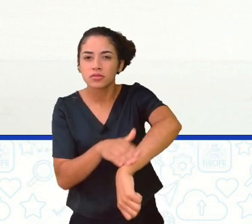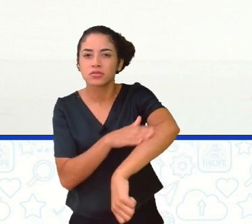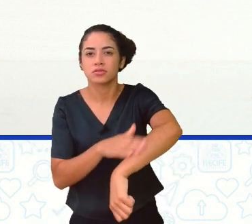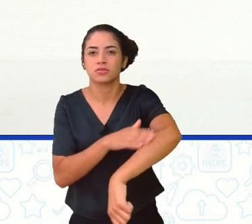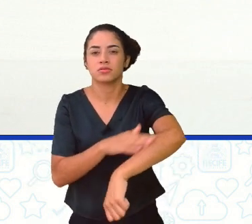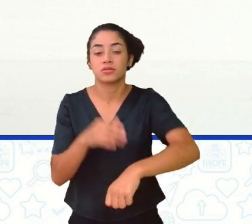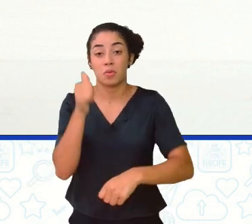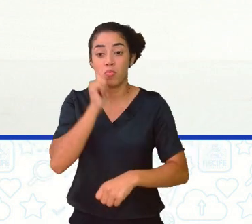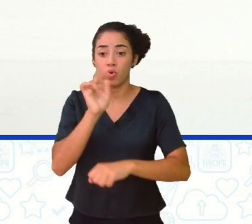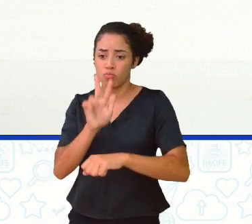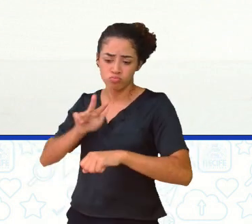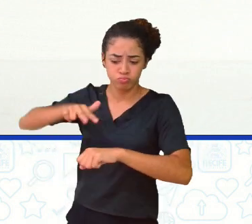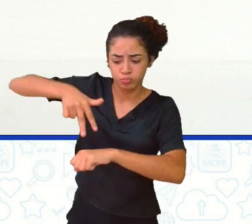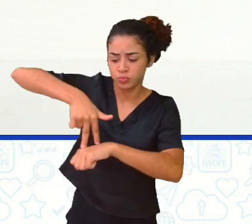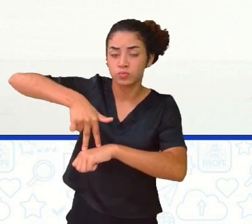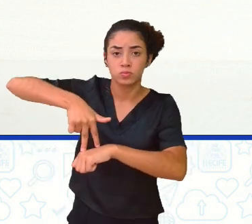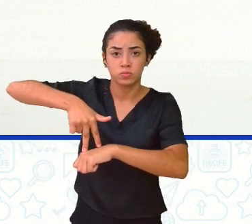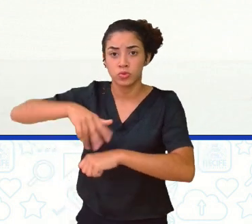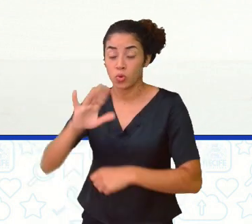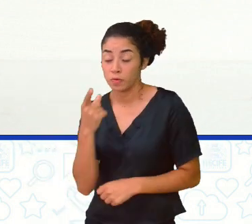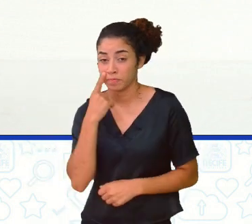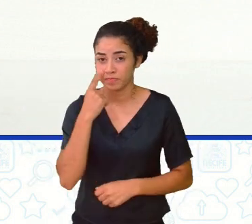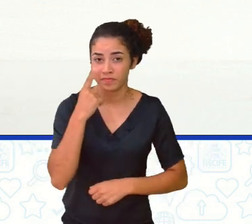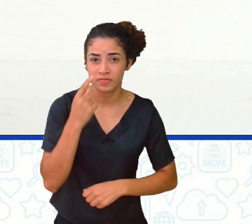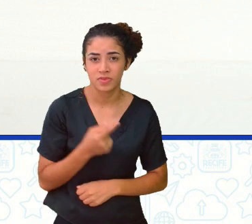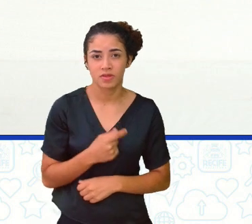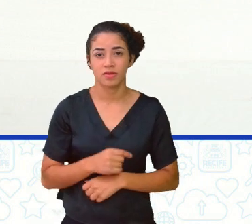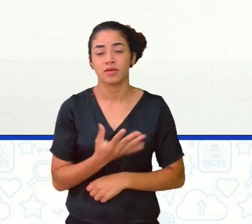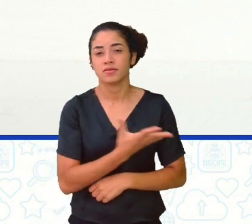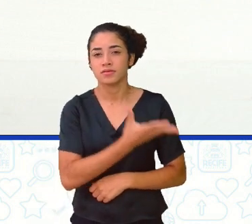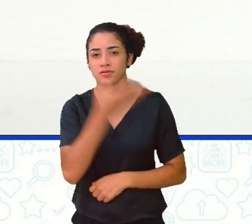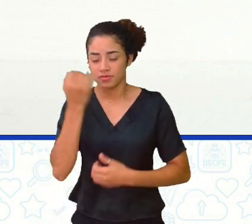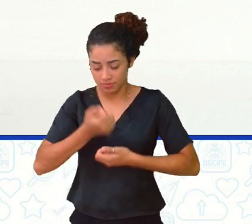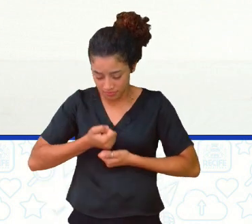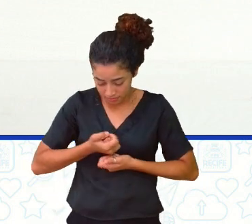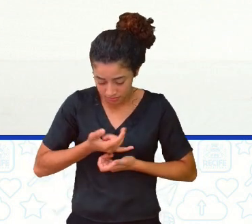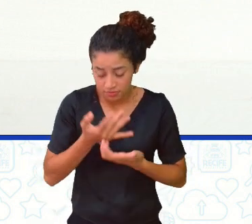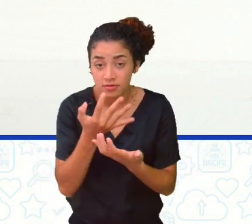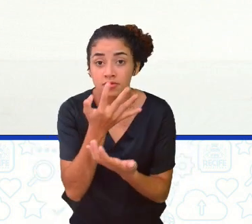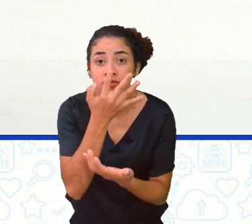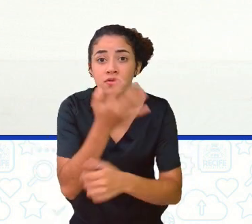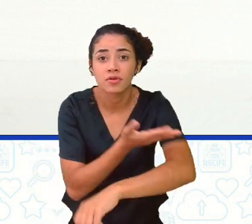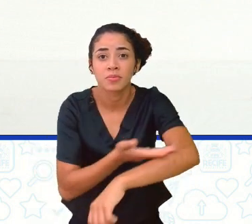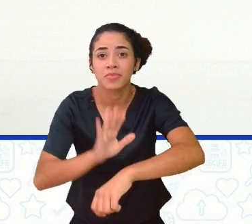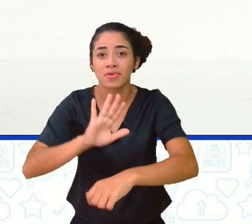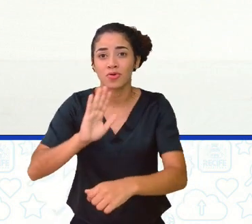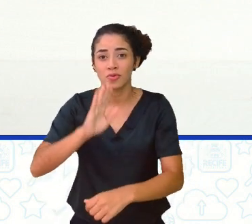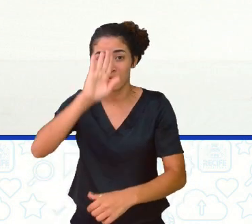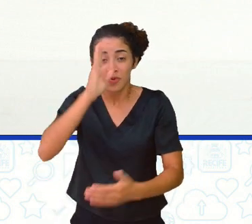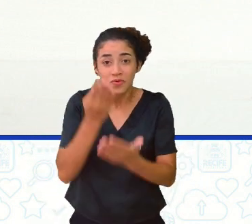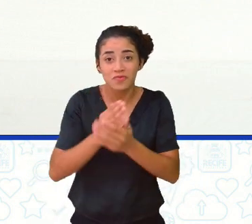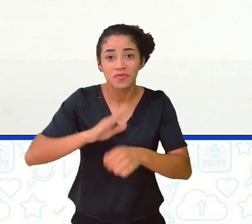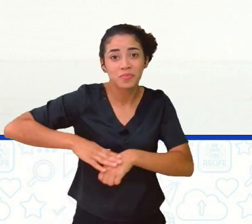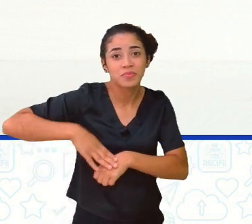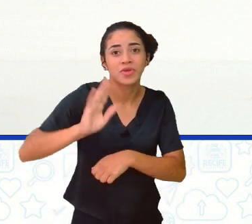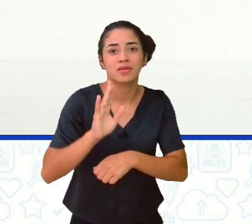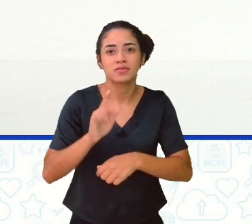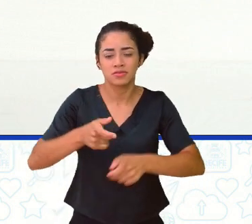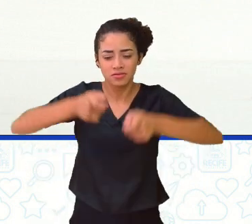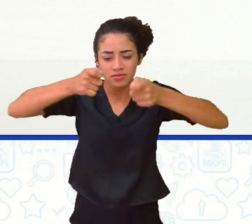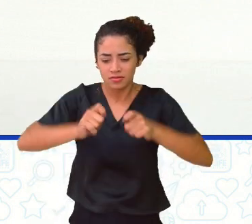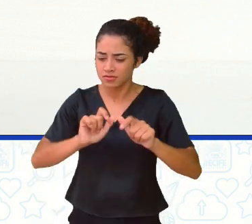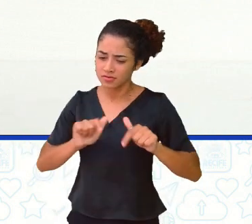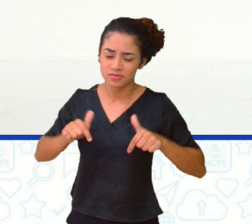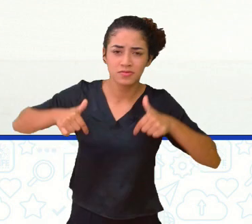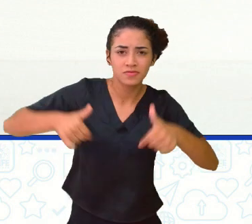protagonismo feminino, enfim. Ó, esqueça a inspiração, o hábito é mais confiável. Ele irá sustentá-lo,